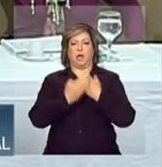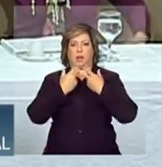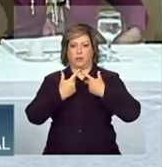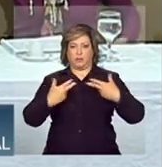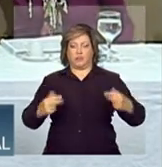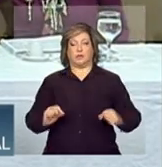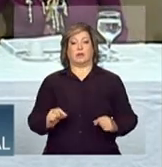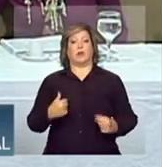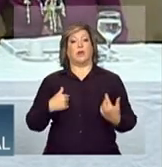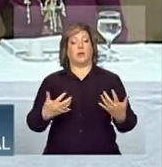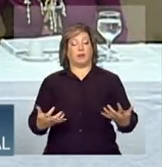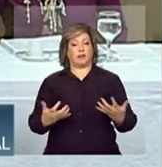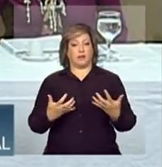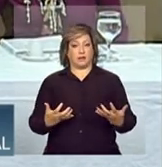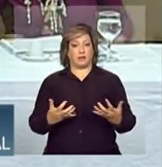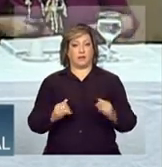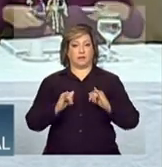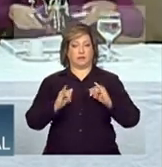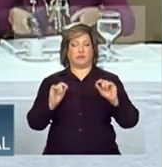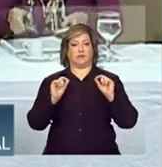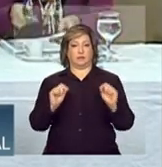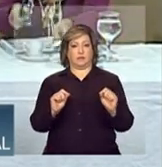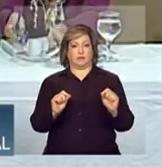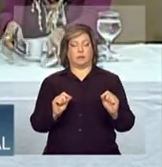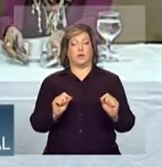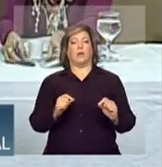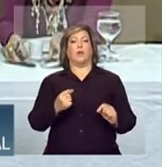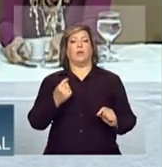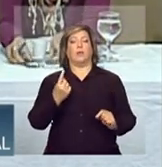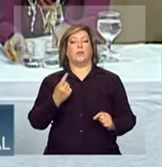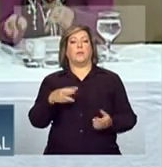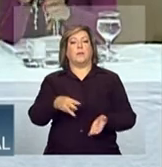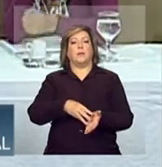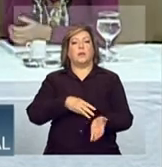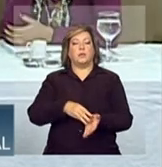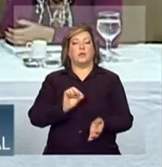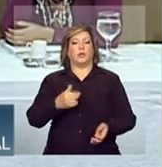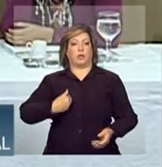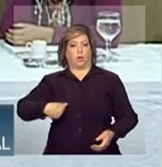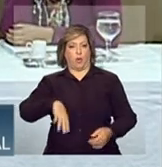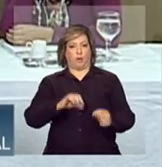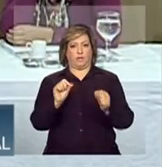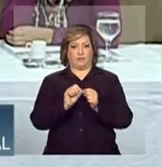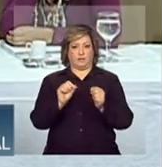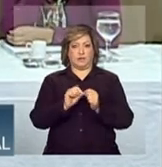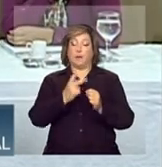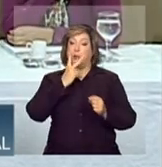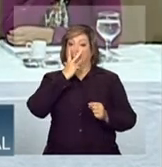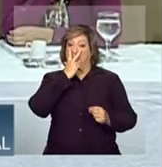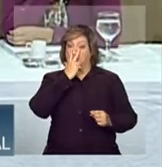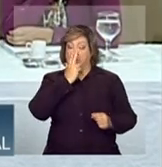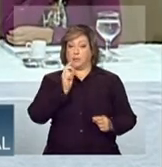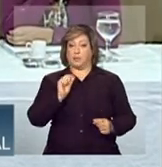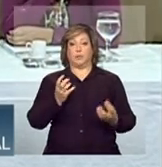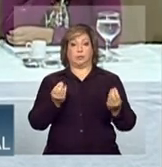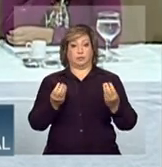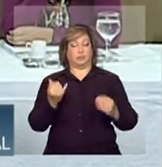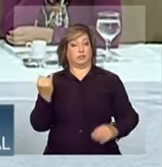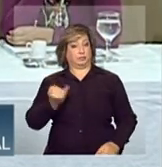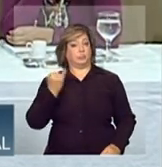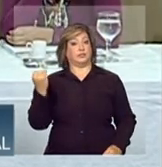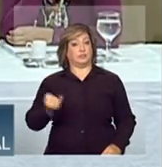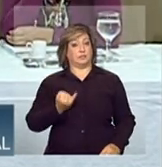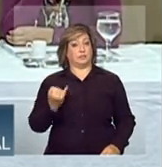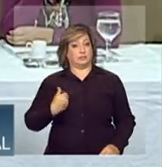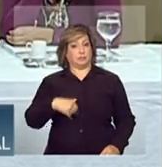quero registrar a metodologia que nós adotamos, que nos parece muito importante,